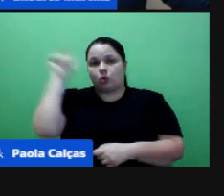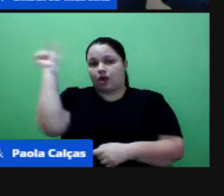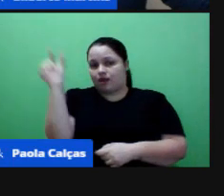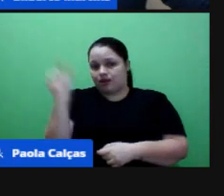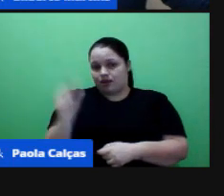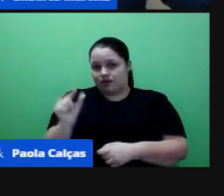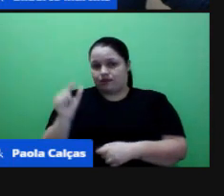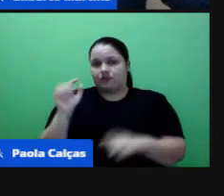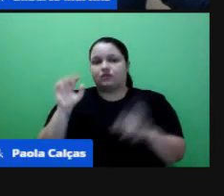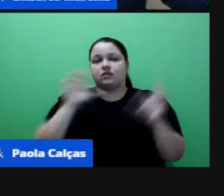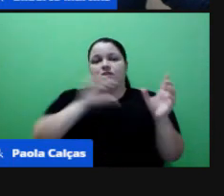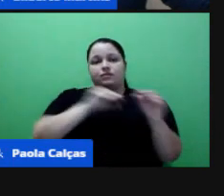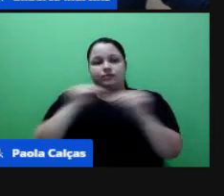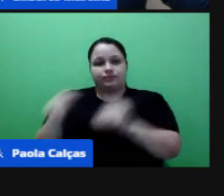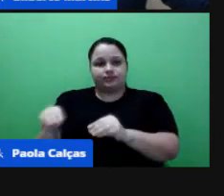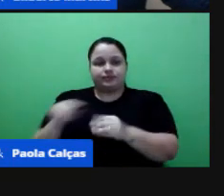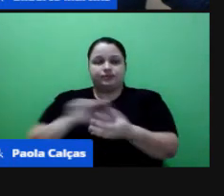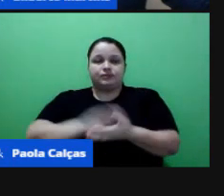continuar.